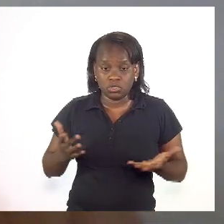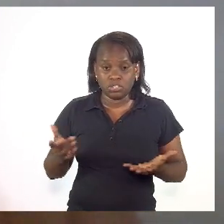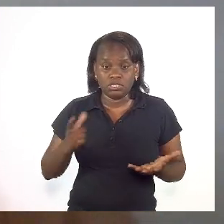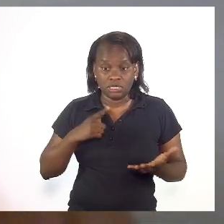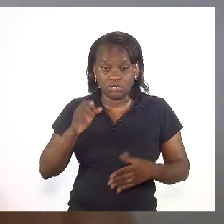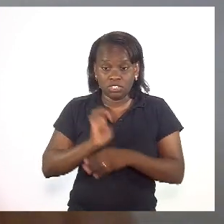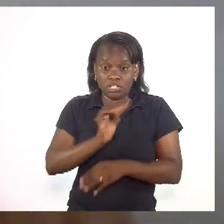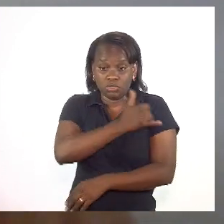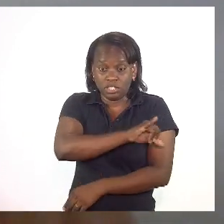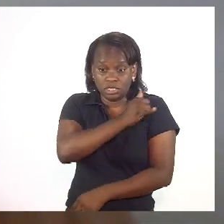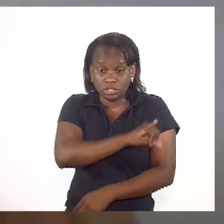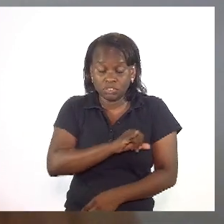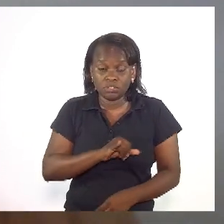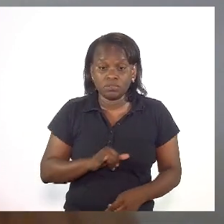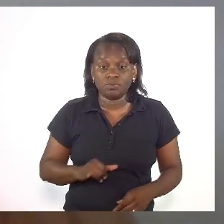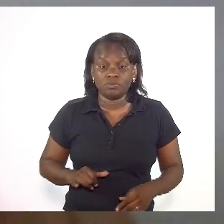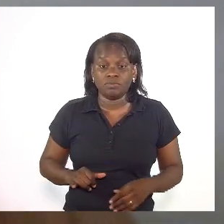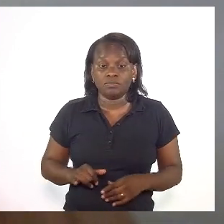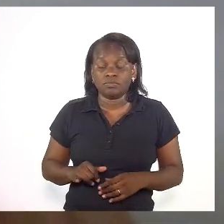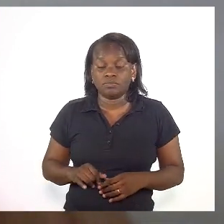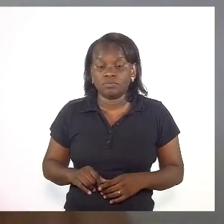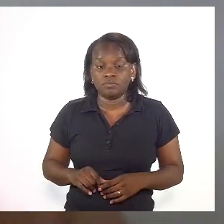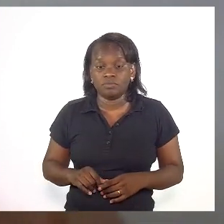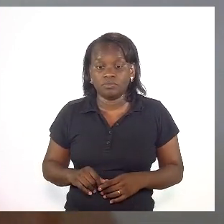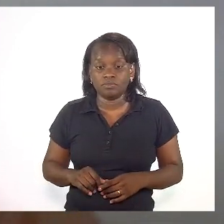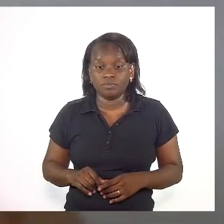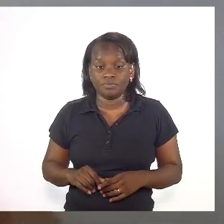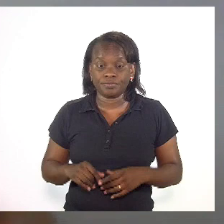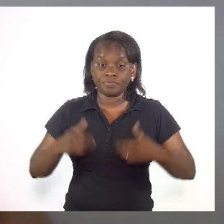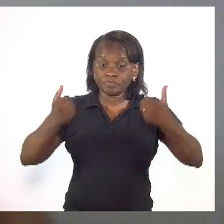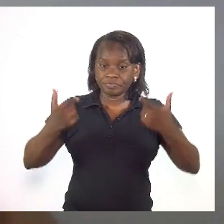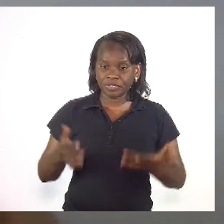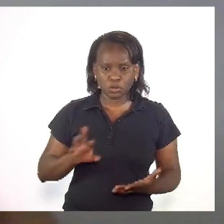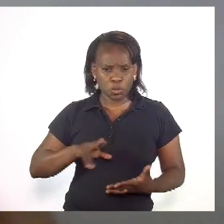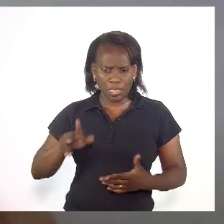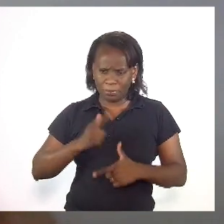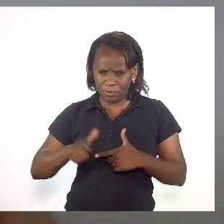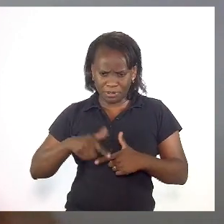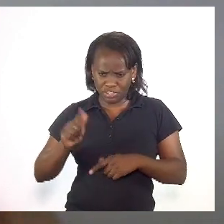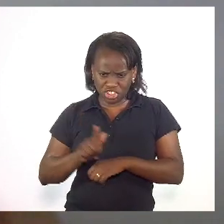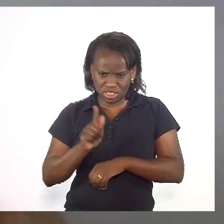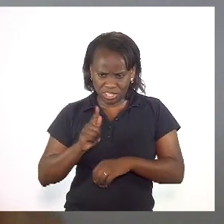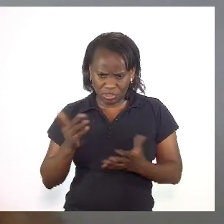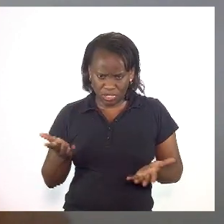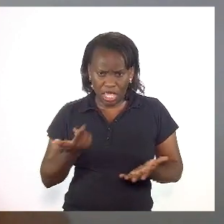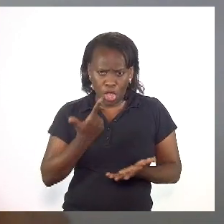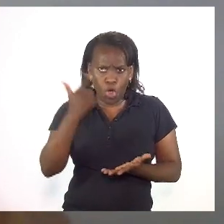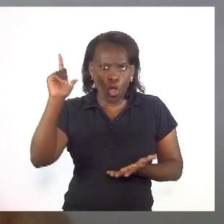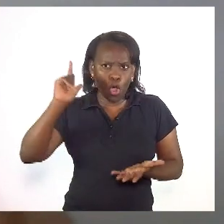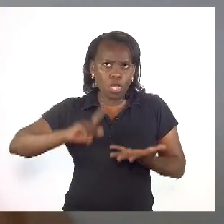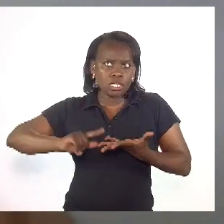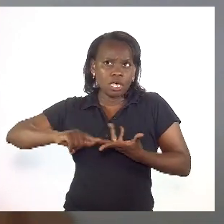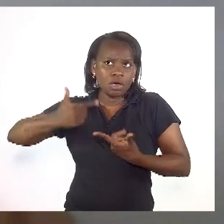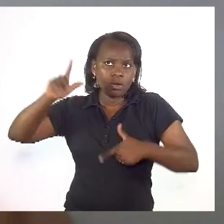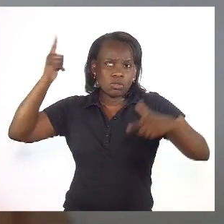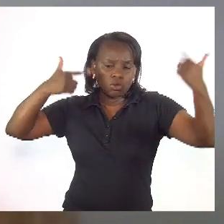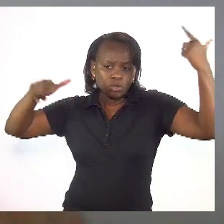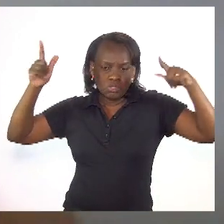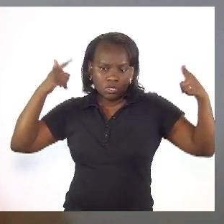no estado do Rio de Janeiro, dizer que não é problema de gestão, são outros